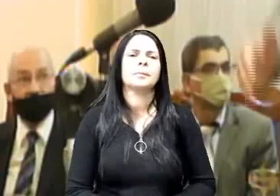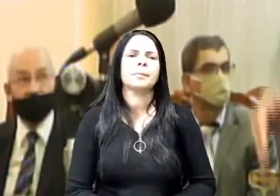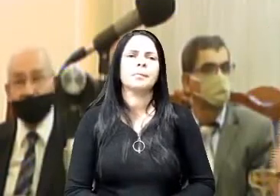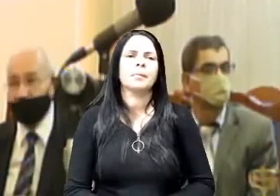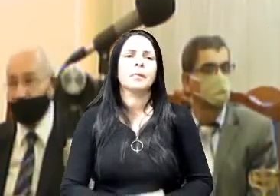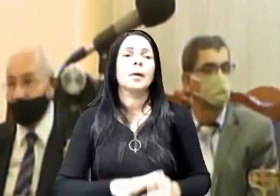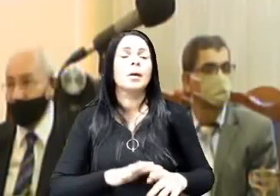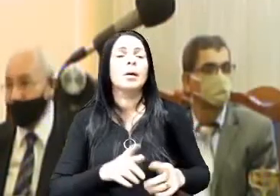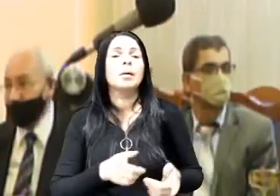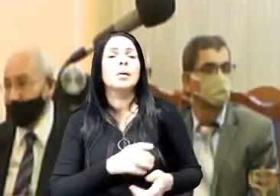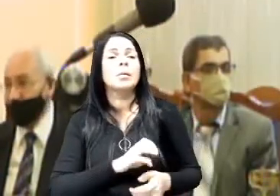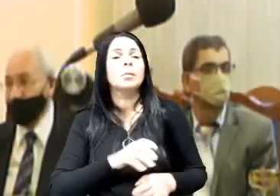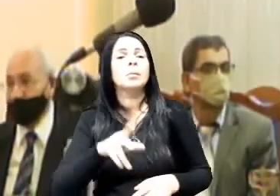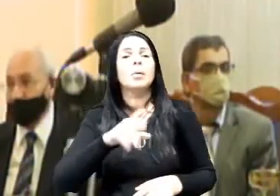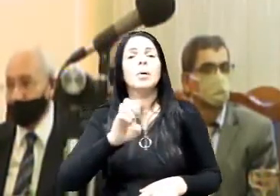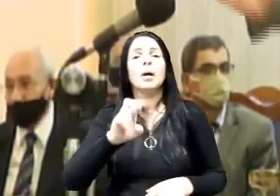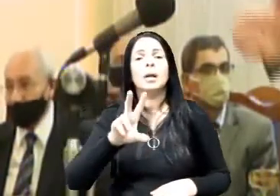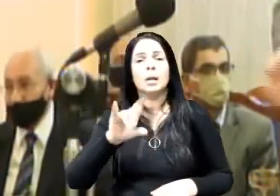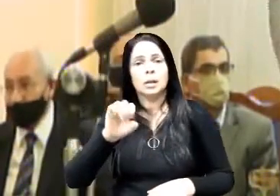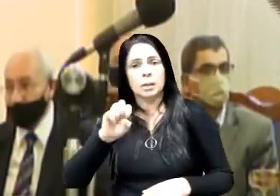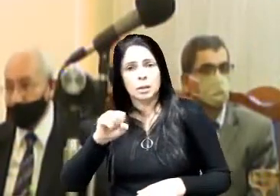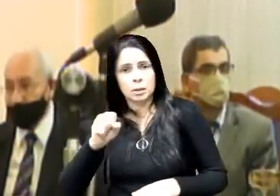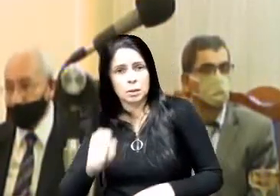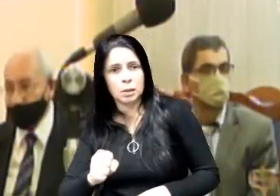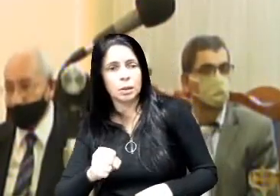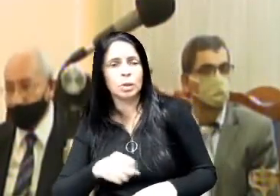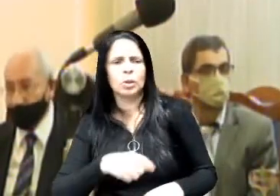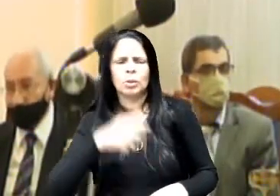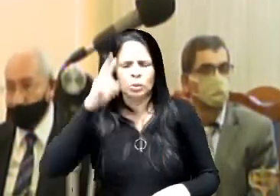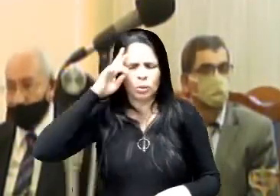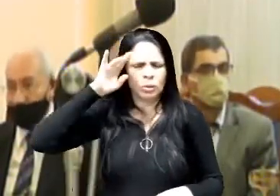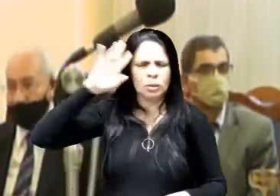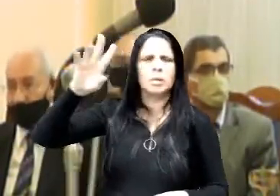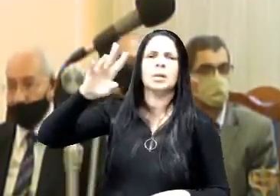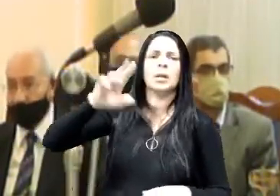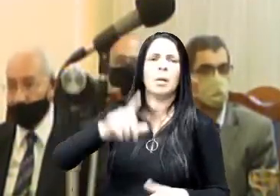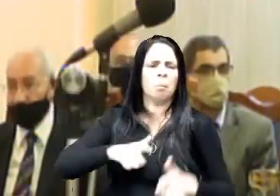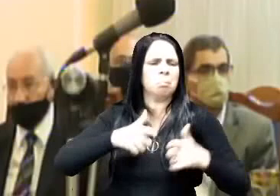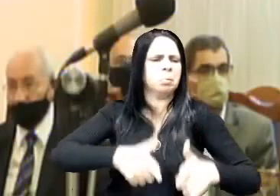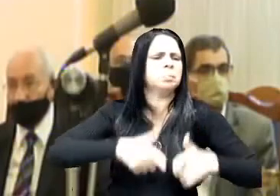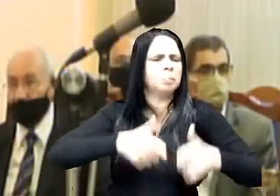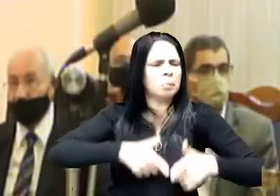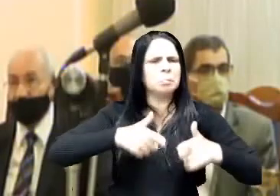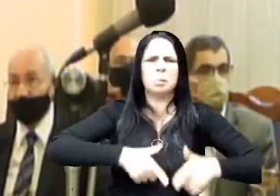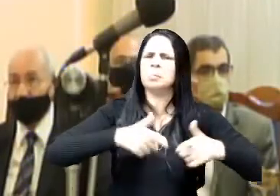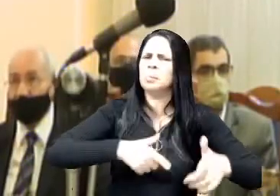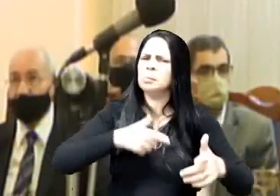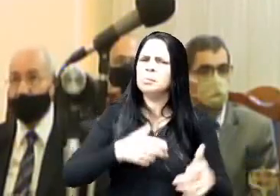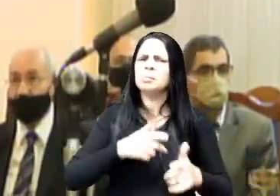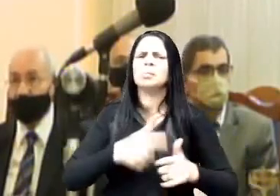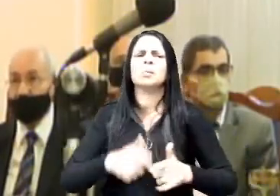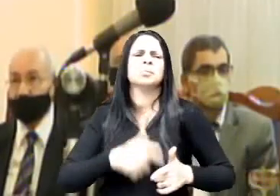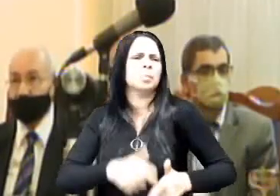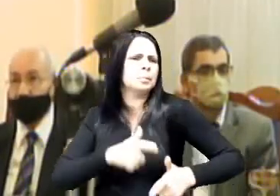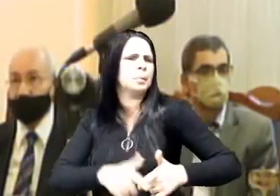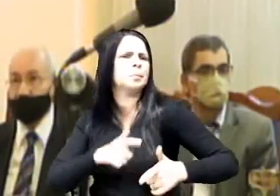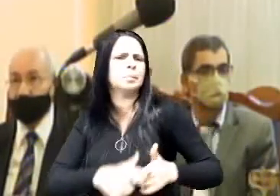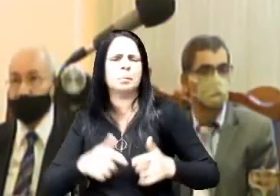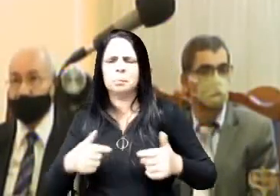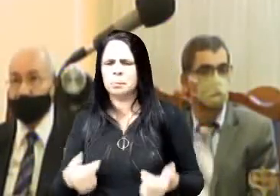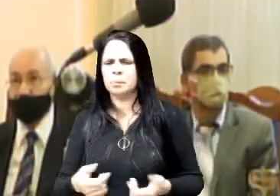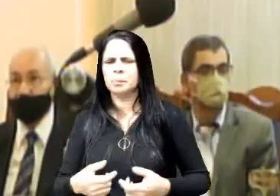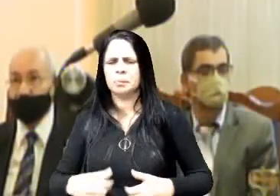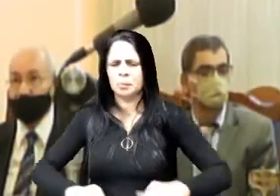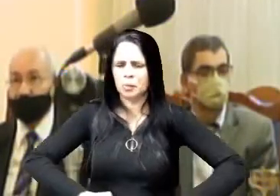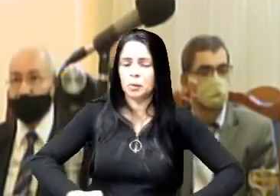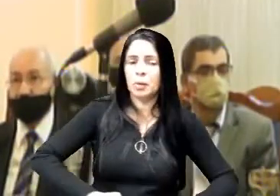dia a gente está vencendo. Todo dia aparece luta e o crente vence. Todo dia aparece adversidade e o crente vence. Todo dia aparece sofrimento.